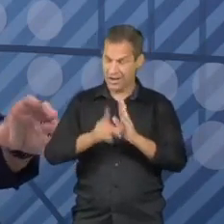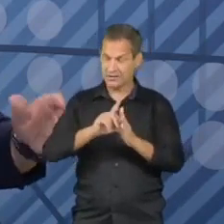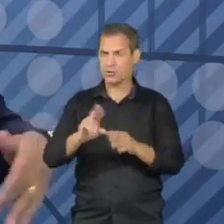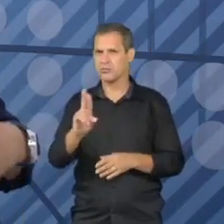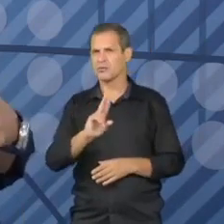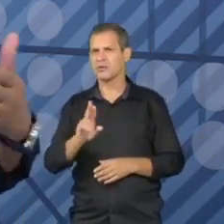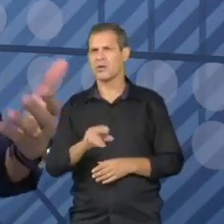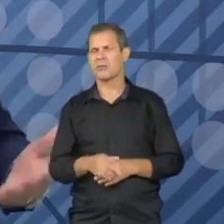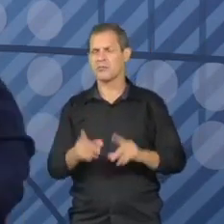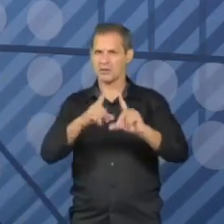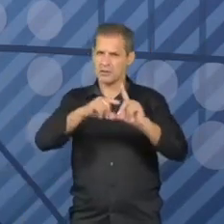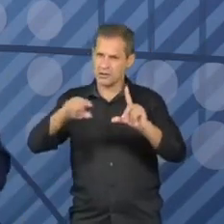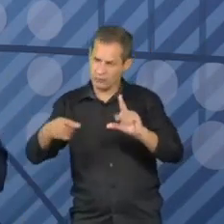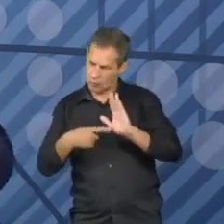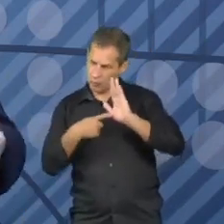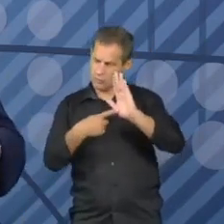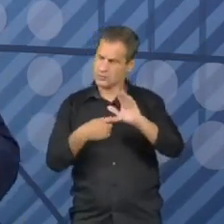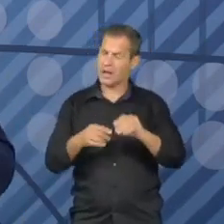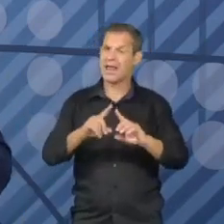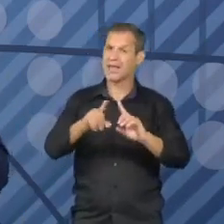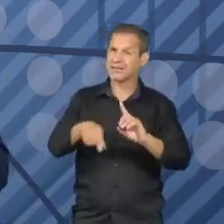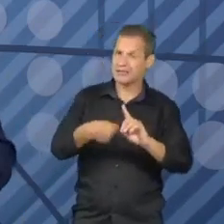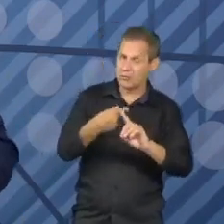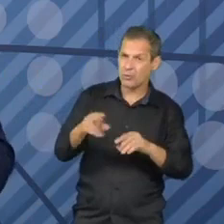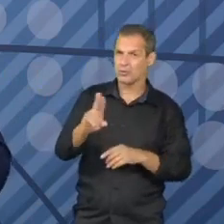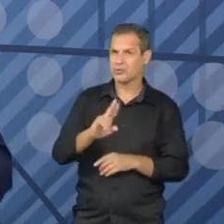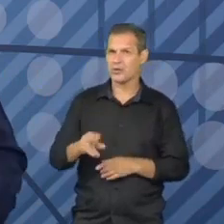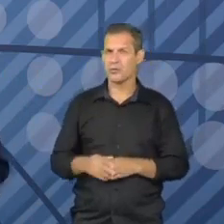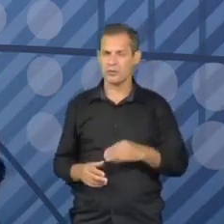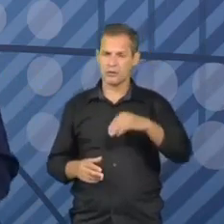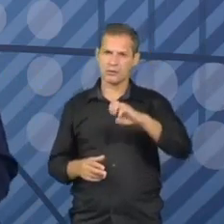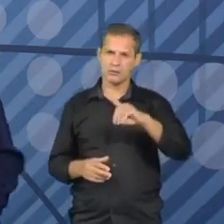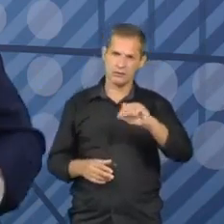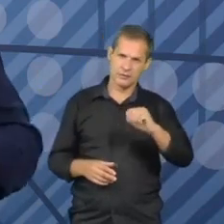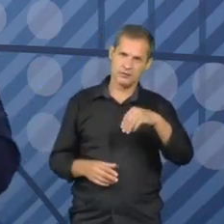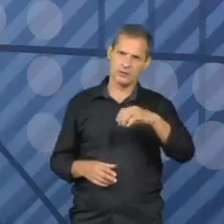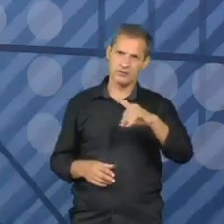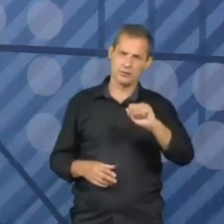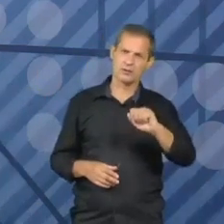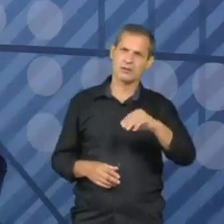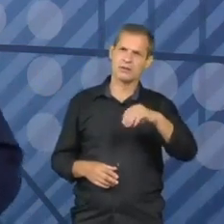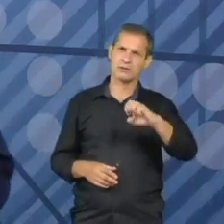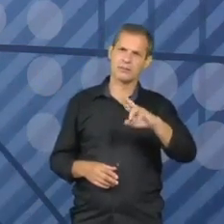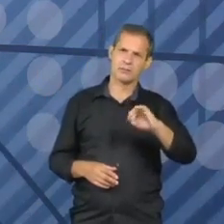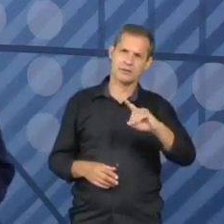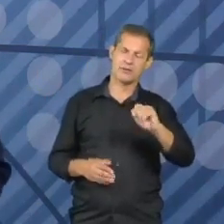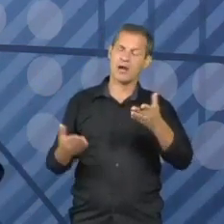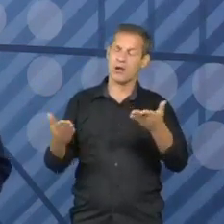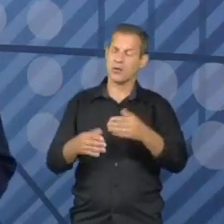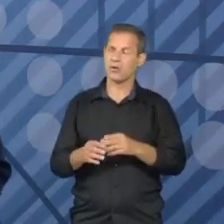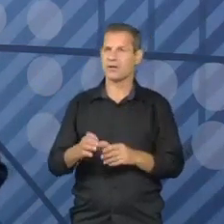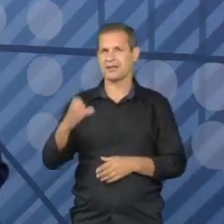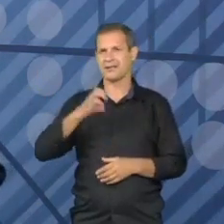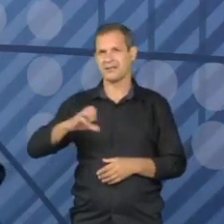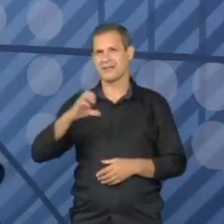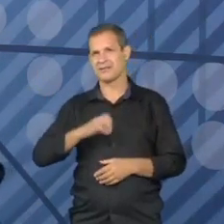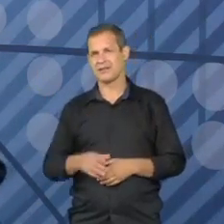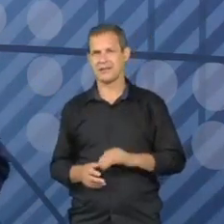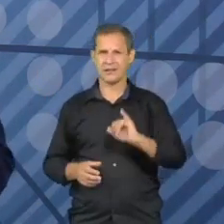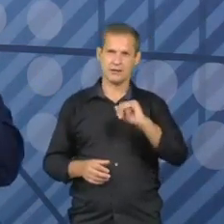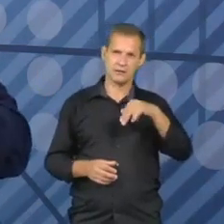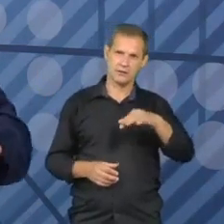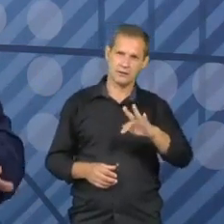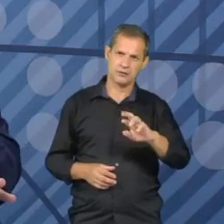utilizou gráficos para mostrar isso, depois utilizamos média, moda e mediana, agora utilizando a estatística